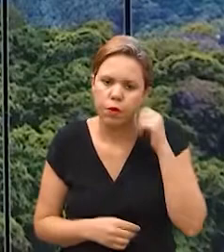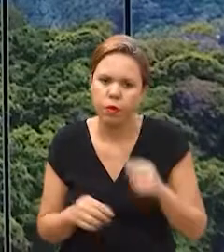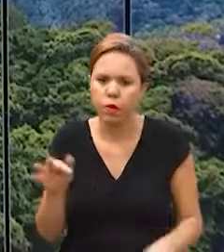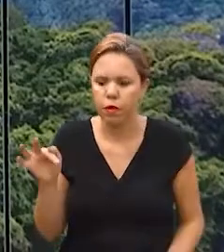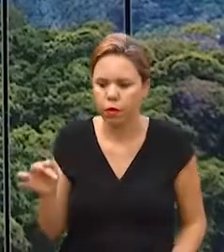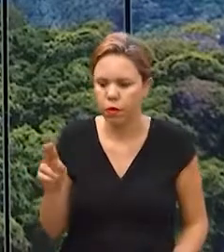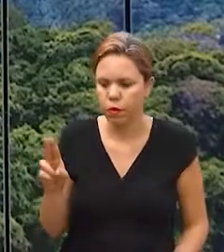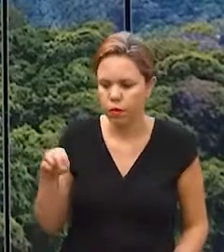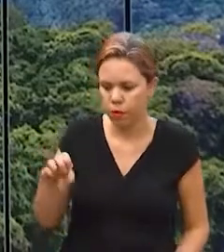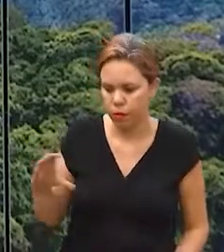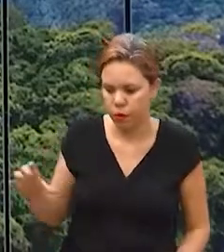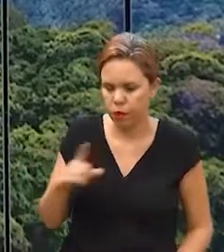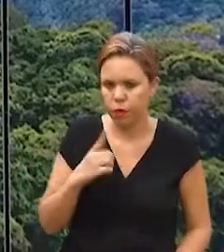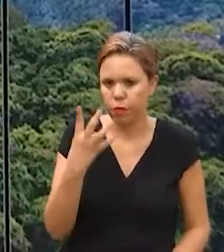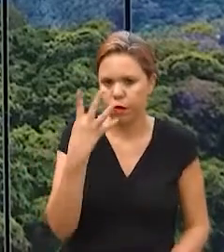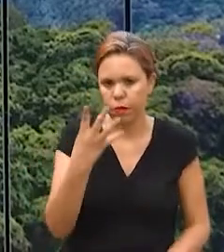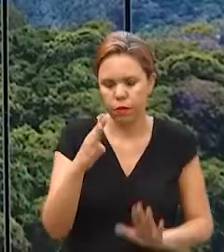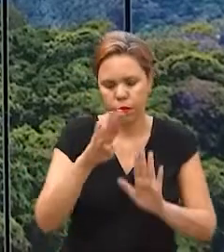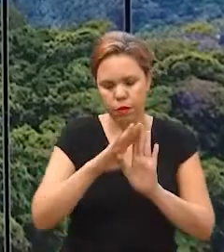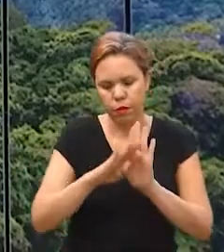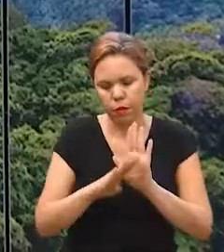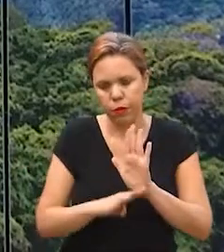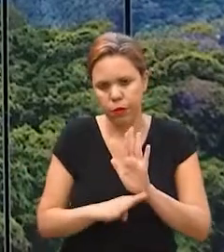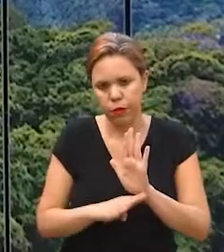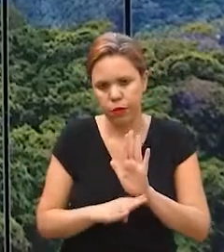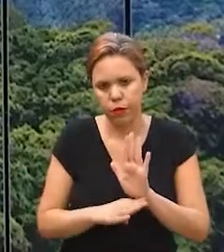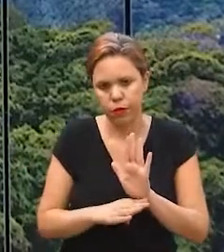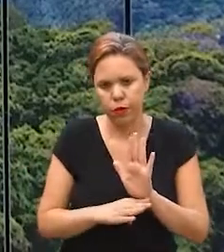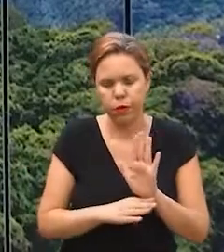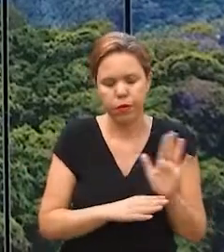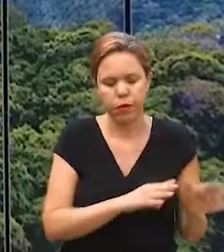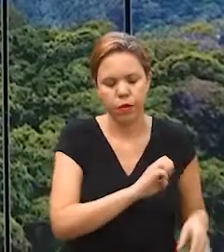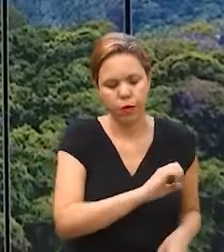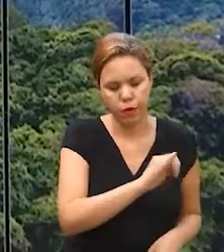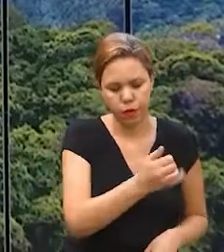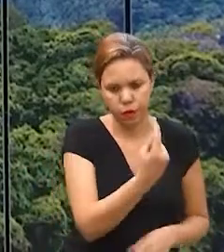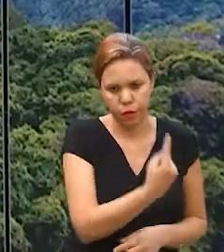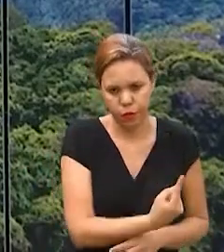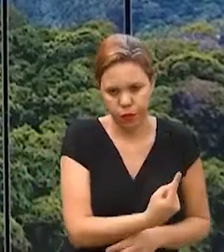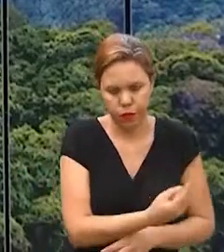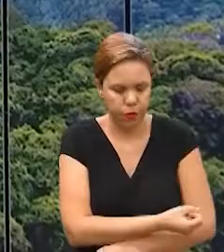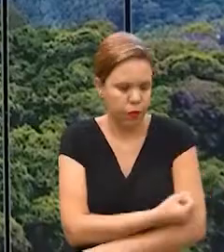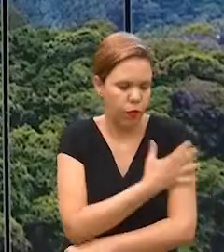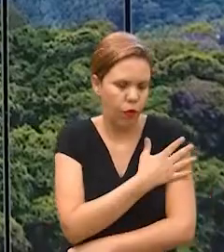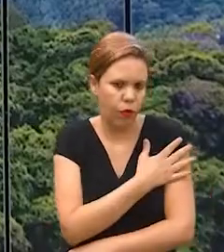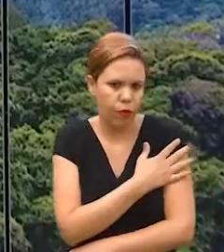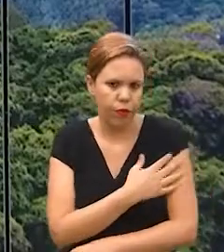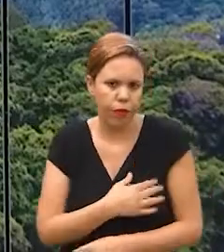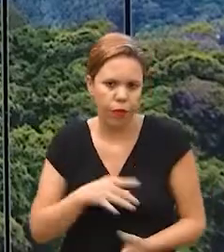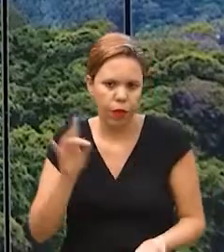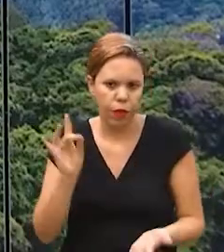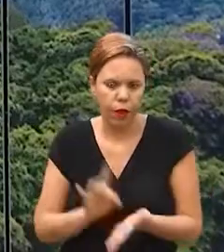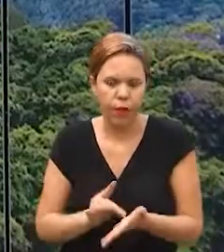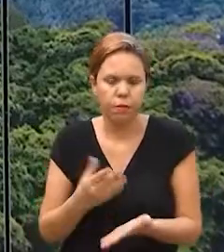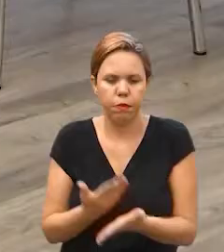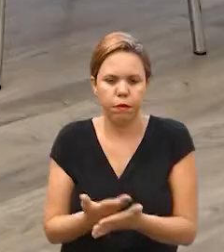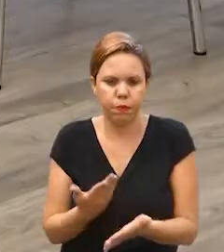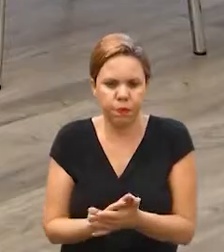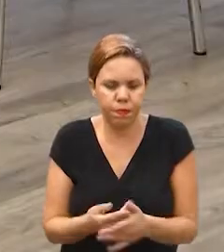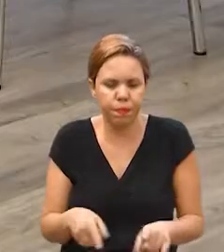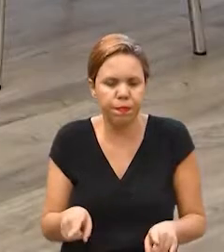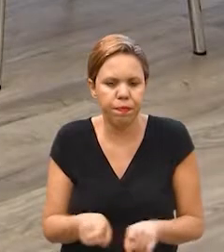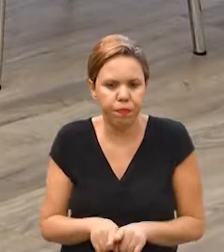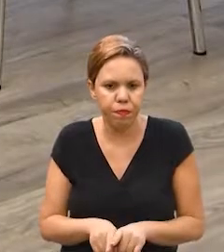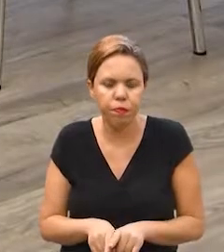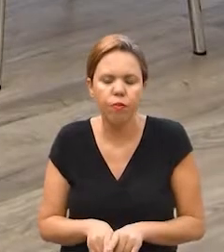tem 4 programas. Programas de EJA 1, que é do ensino fundamental, o Consolidando a Escolaridade,